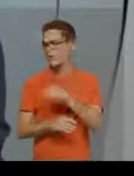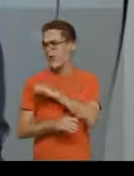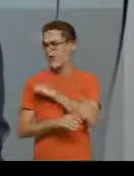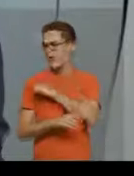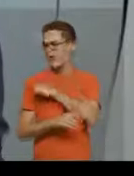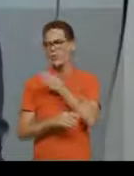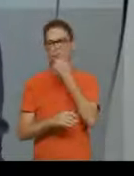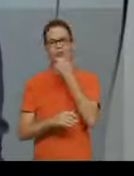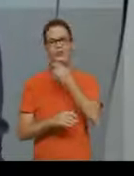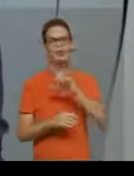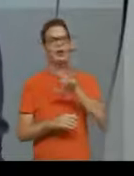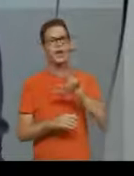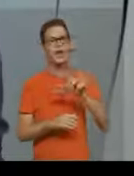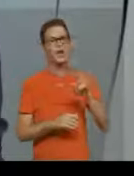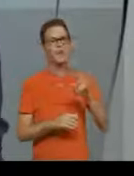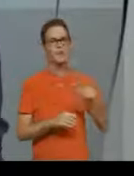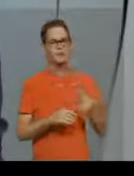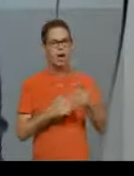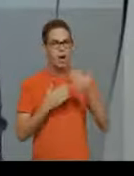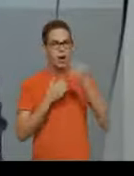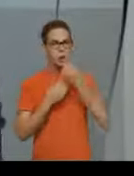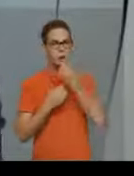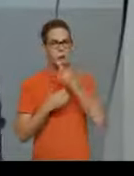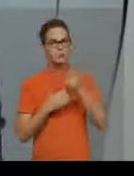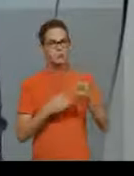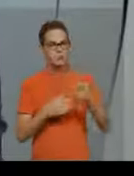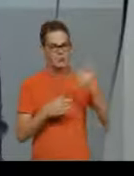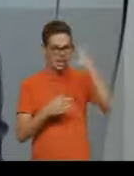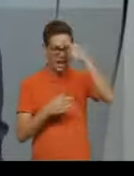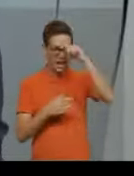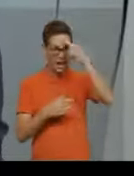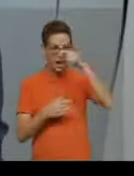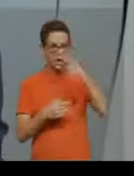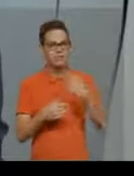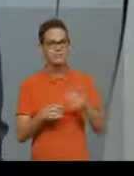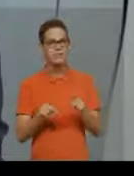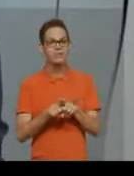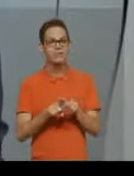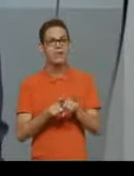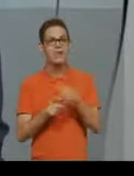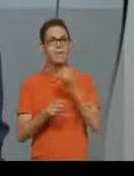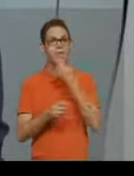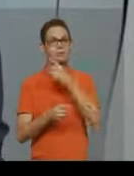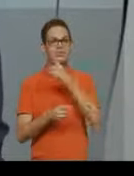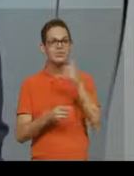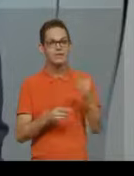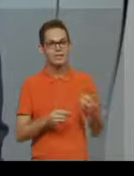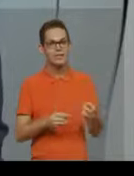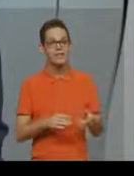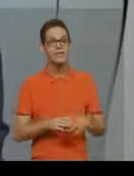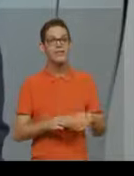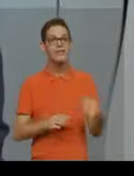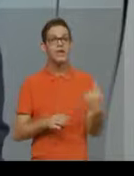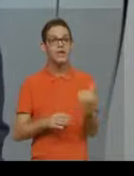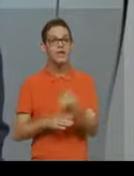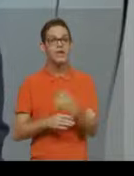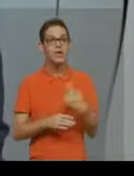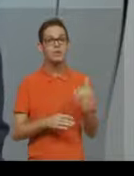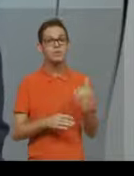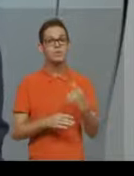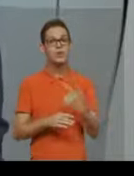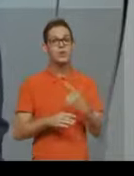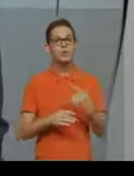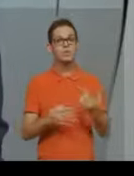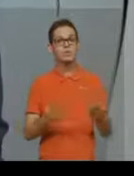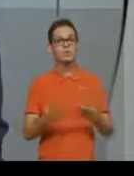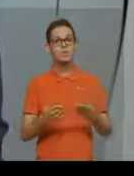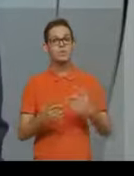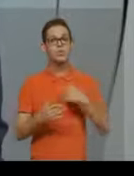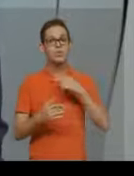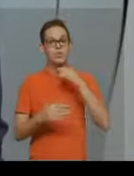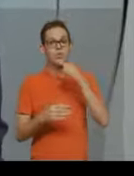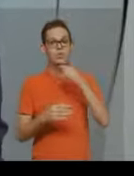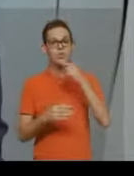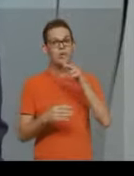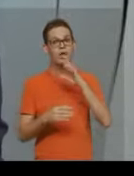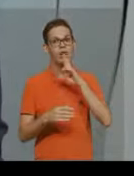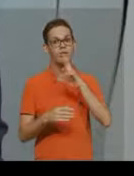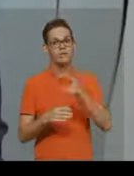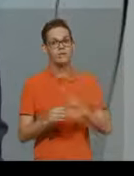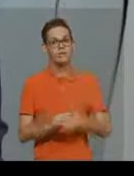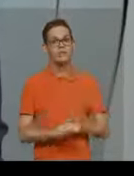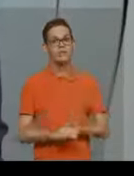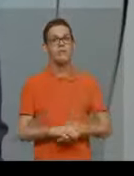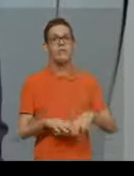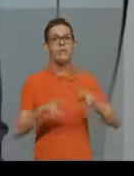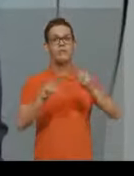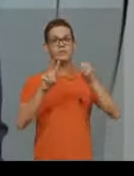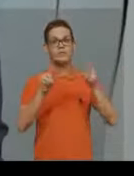dia, Cláudio, bom dia, professor Nemer, Guilherme, bom dia. Estamos aqui para mais um Tira Dúvidas. Os temas de hoje foram